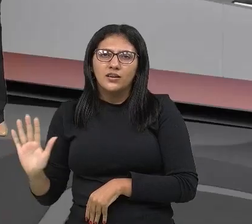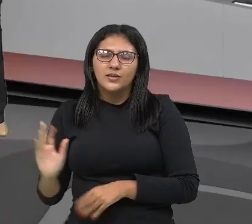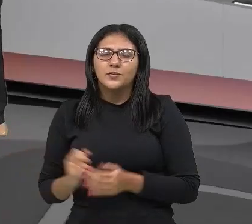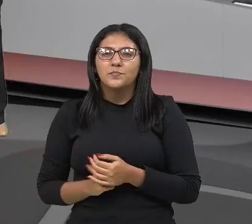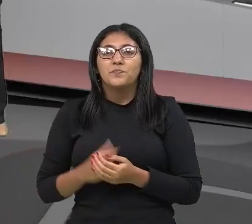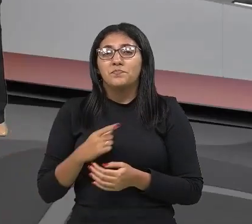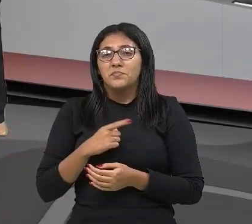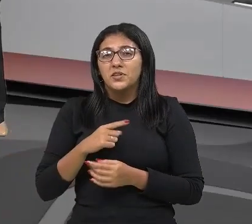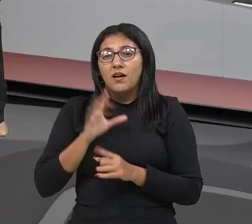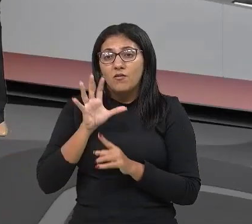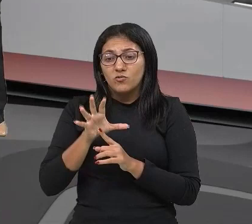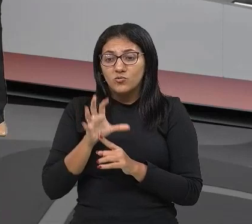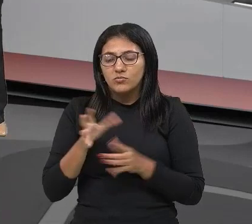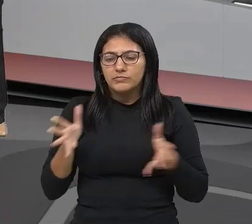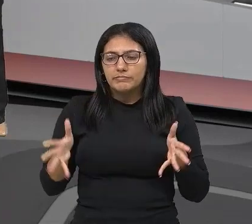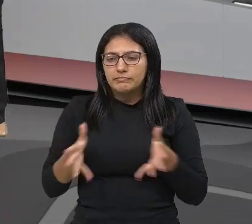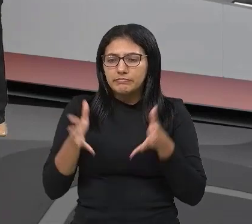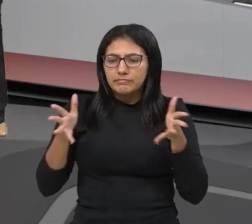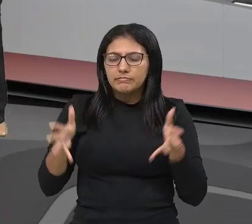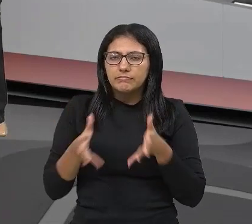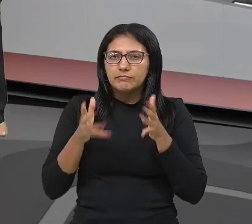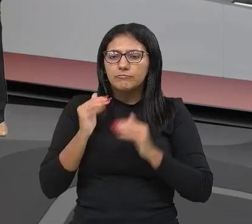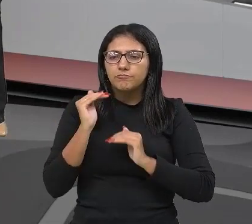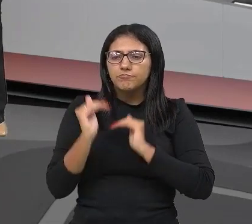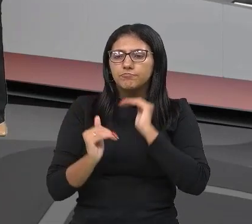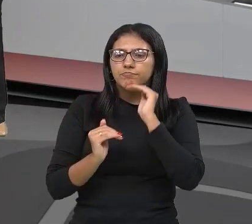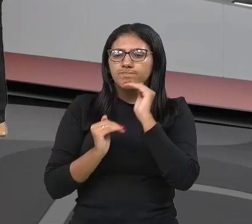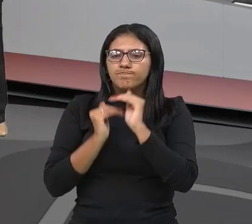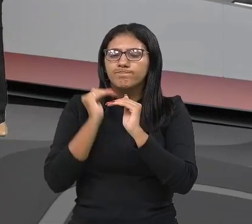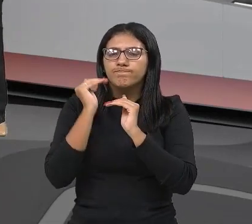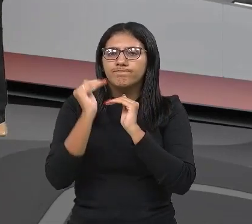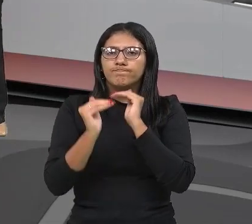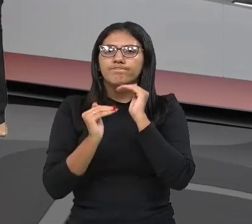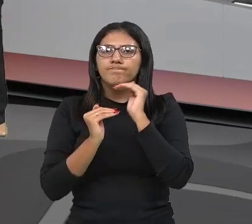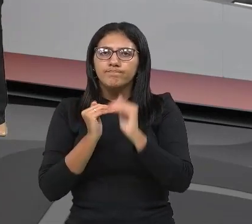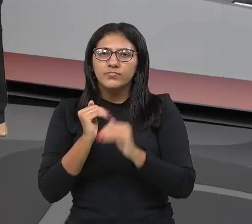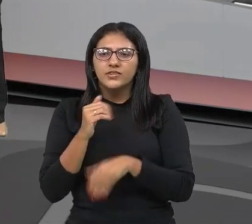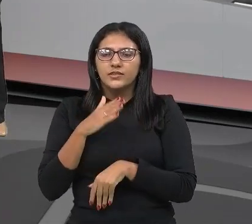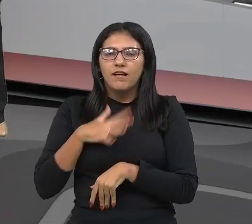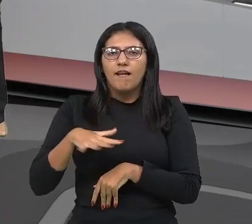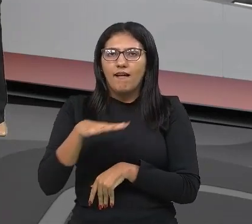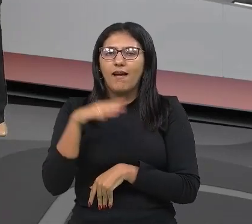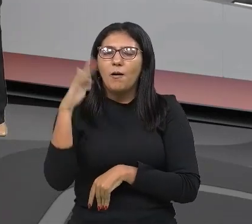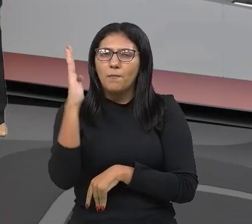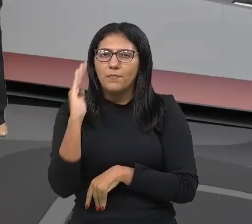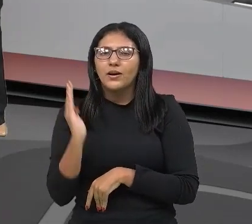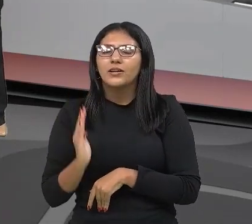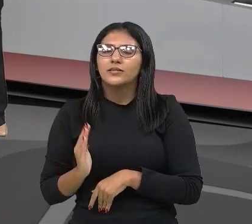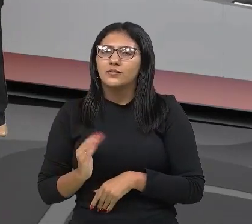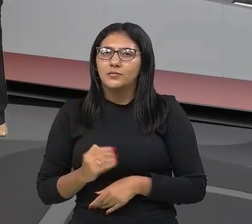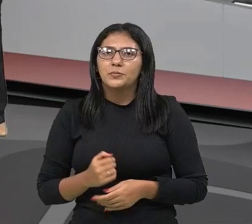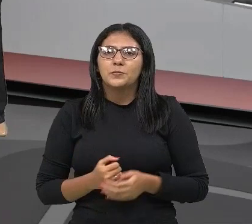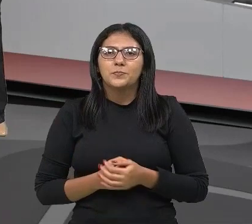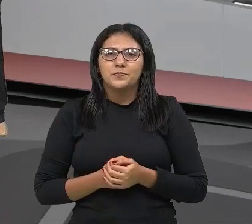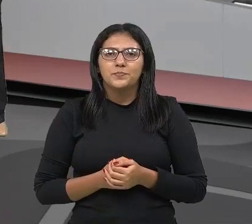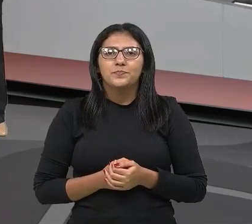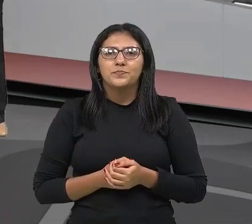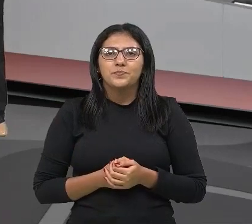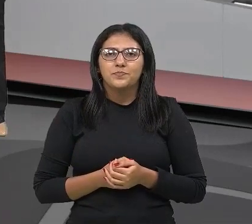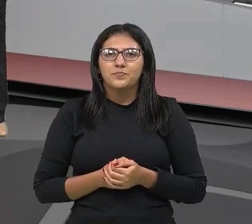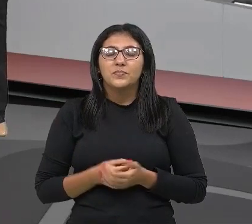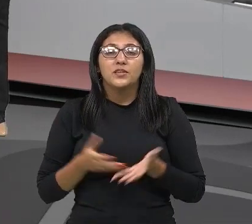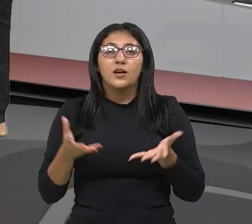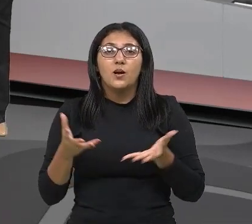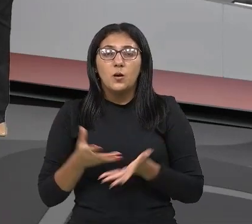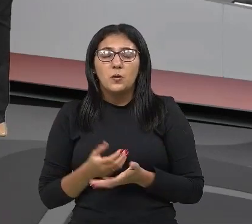ajudando a desenvolver cada vez mais, né, o território brasileiro, ok?